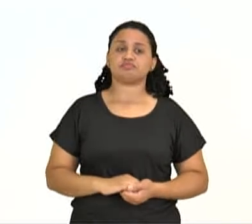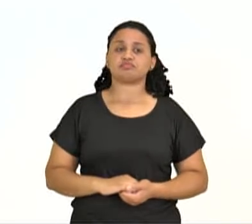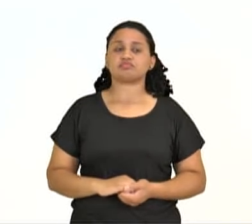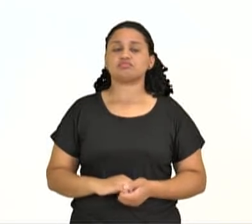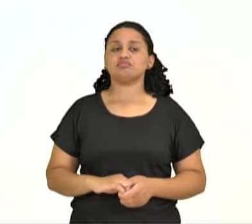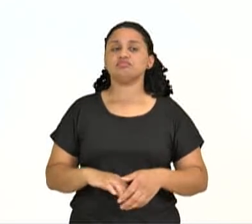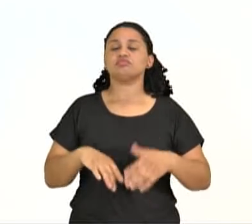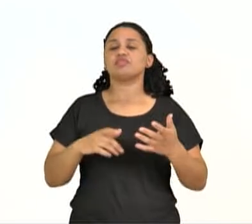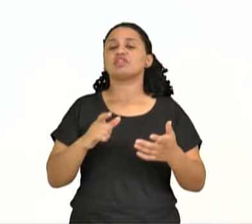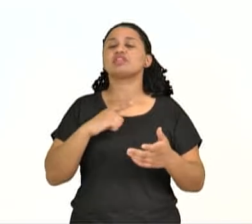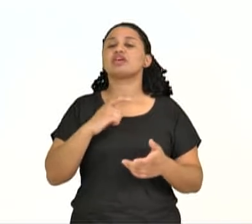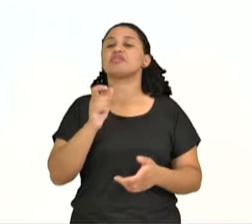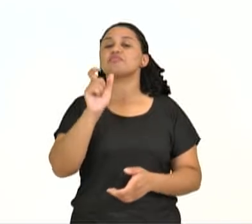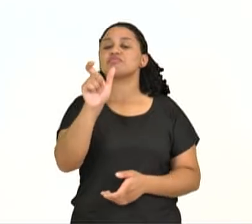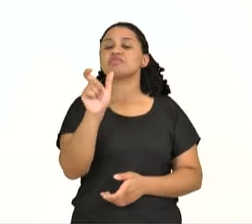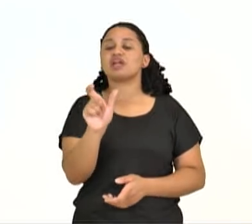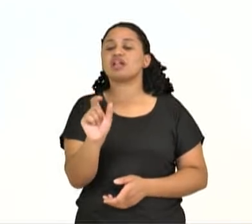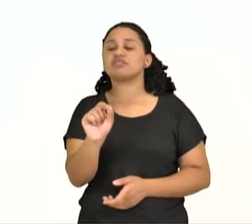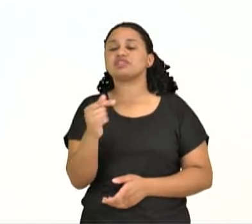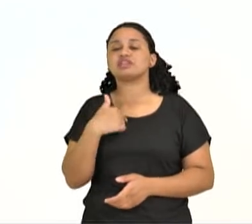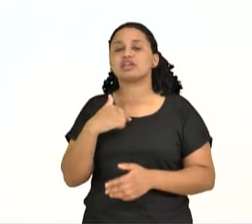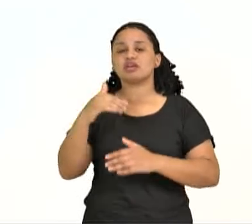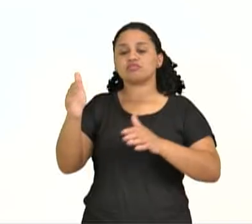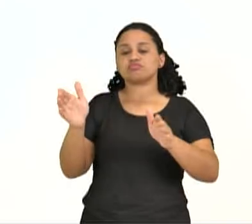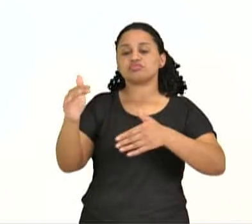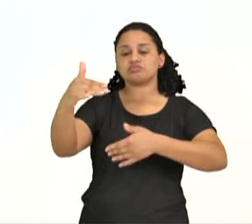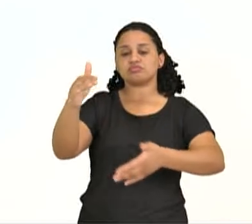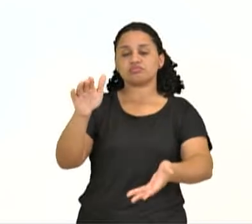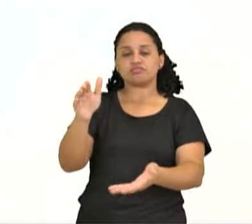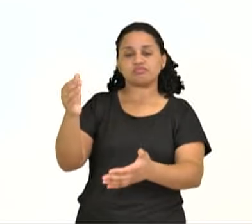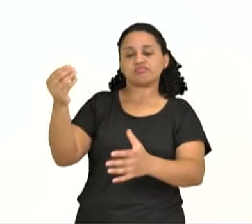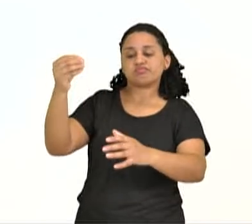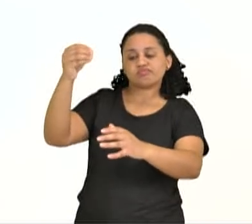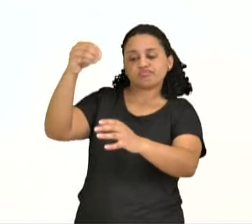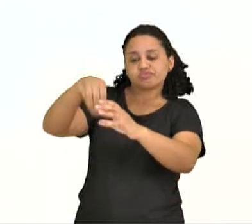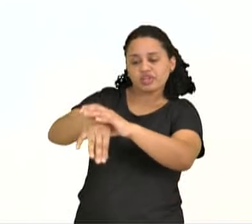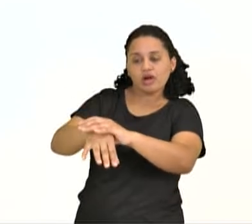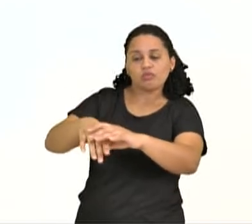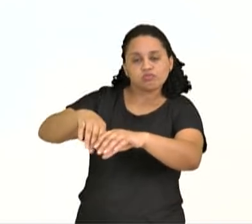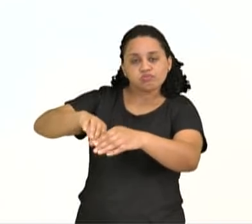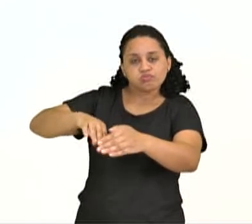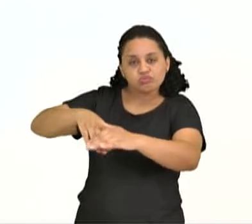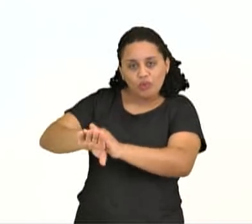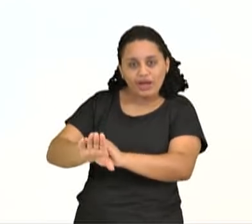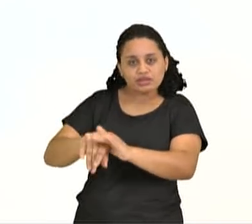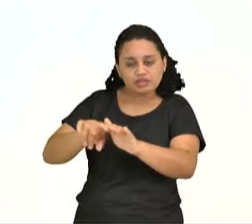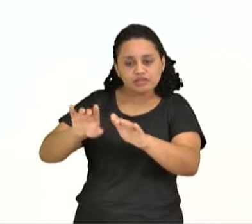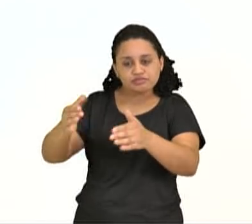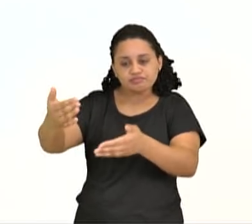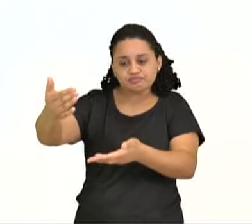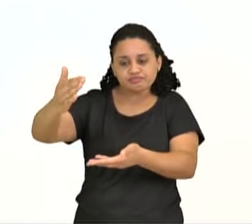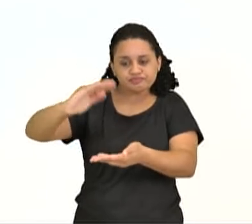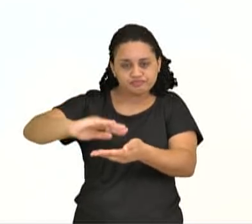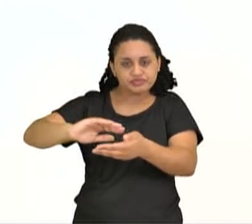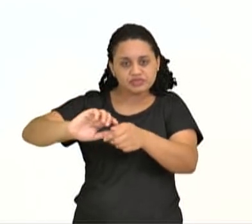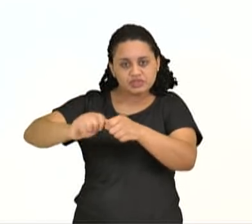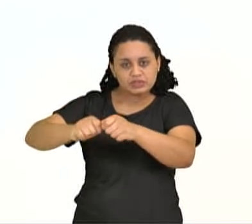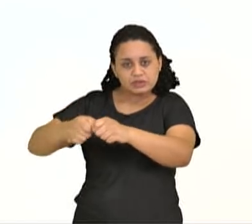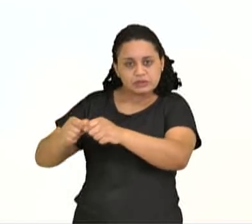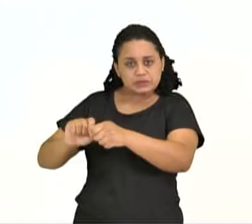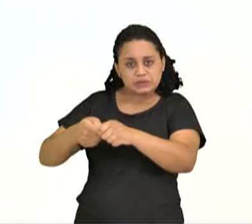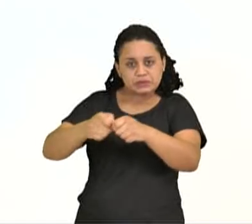Há palavras que deviam ser escondidas num baú fechado a 7 chaves. Quer dizer, muito bem trancado,